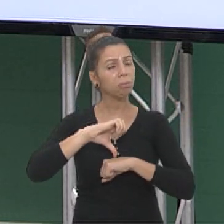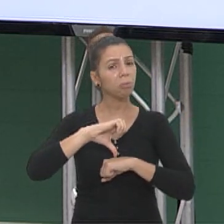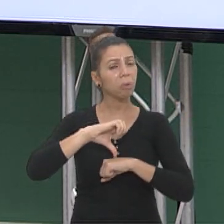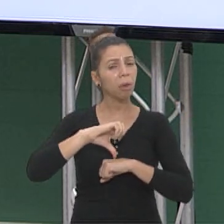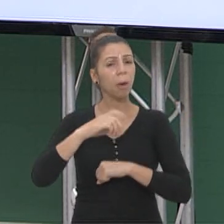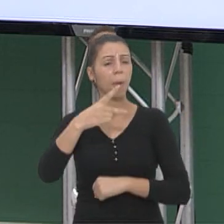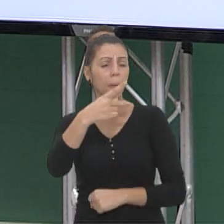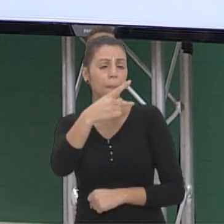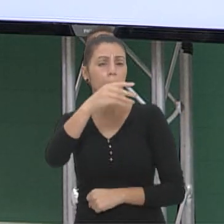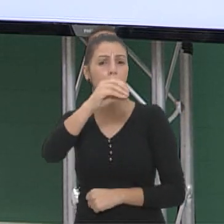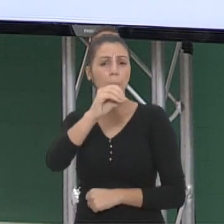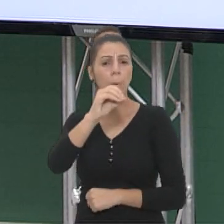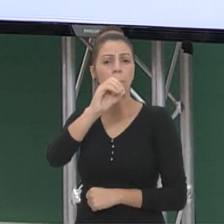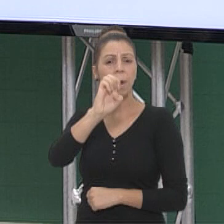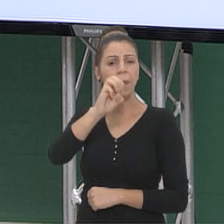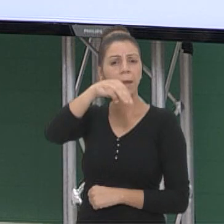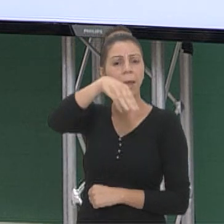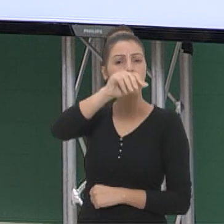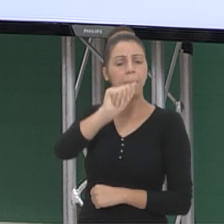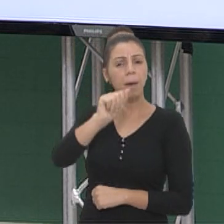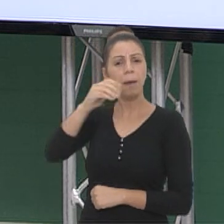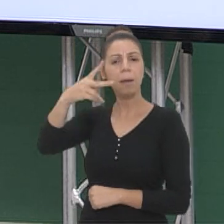poema? O que é uma poesia?